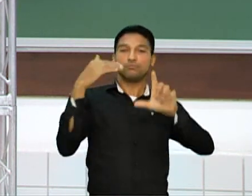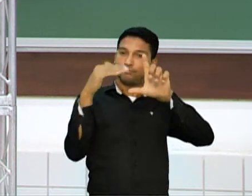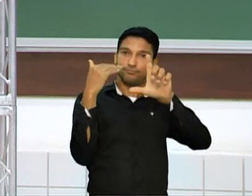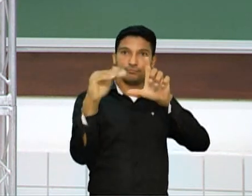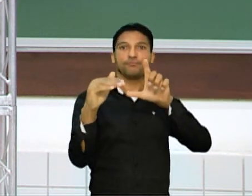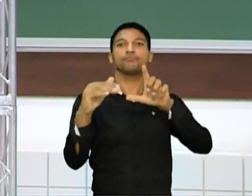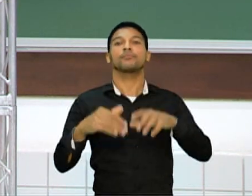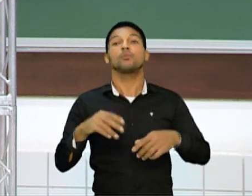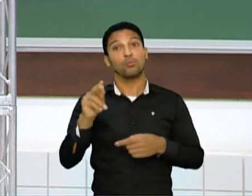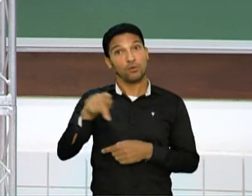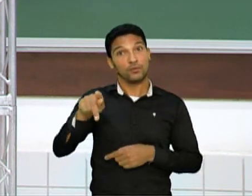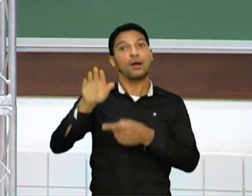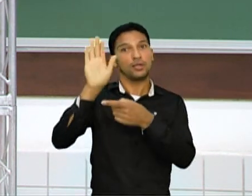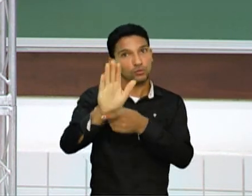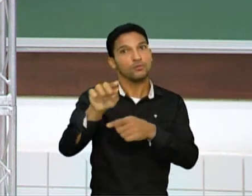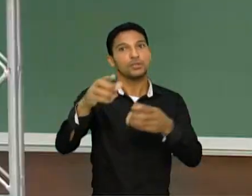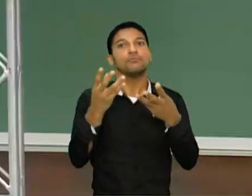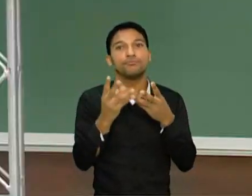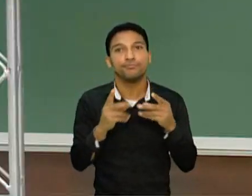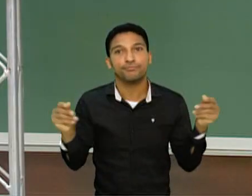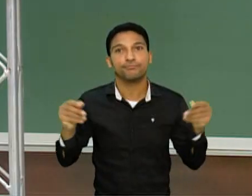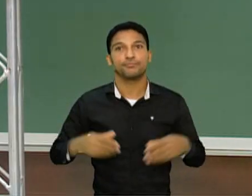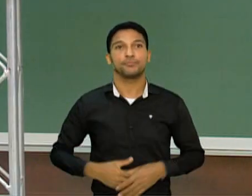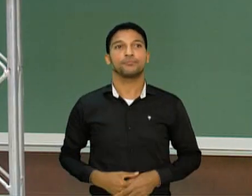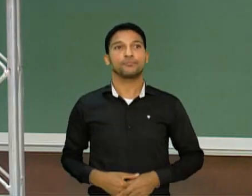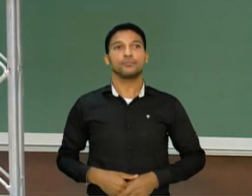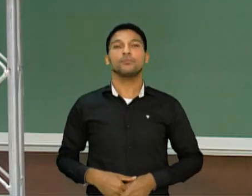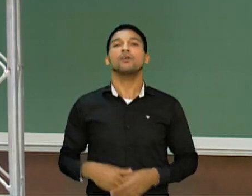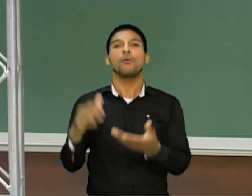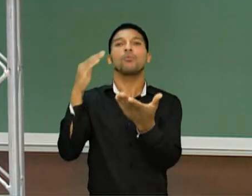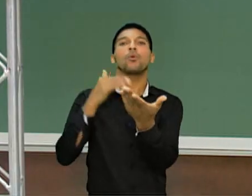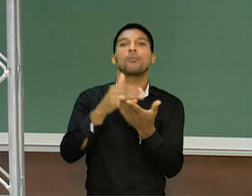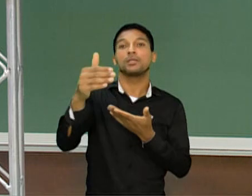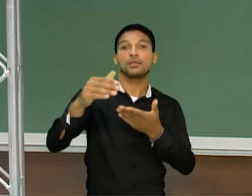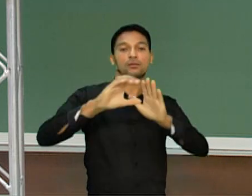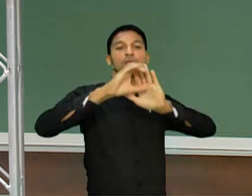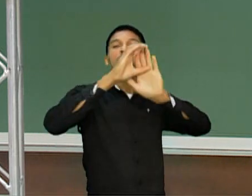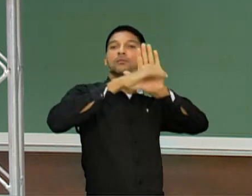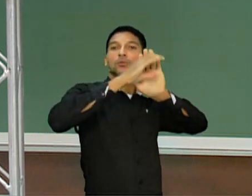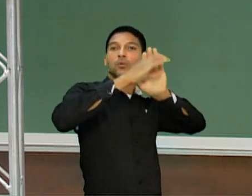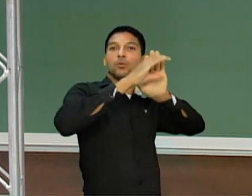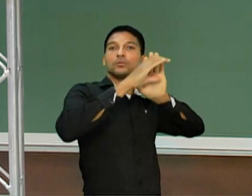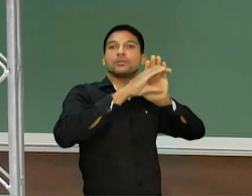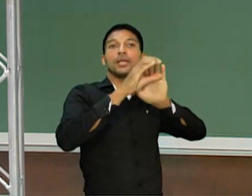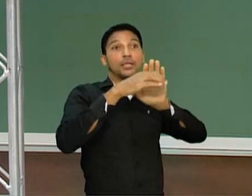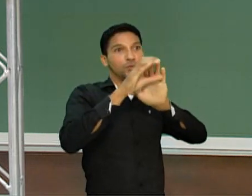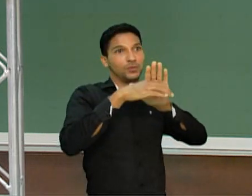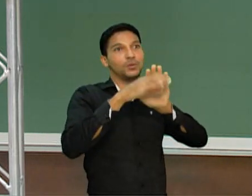dúvidas. Bom, vamos começar então por um conceito muito